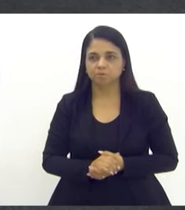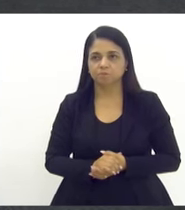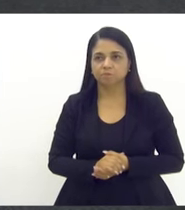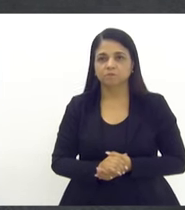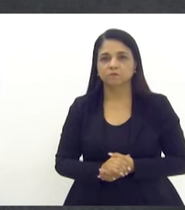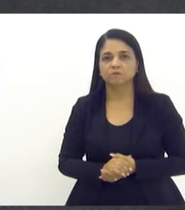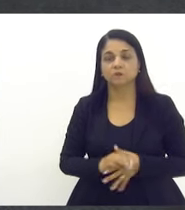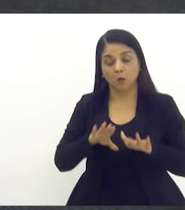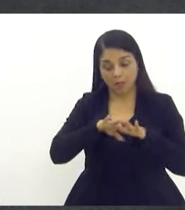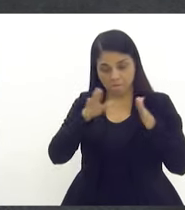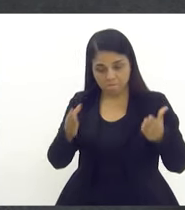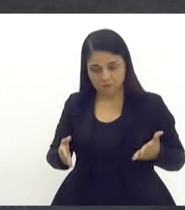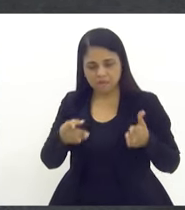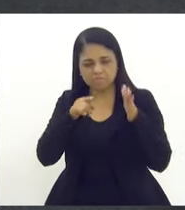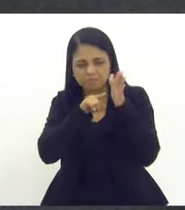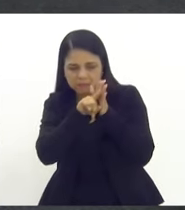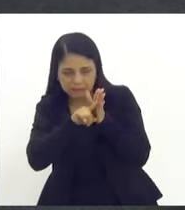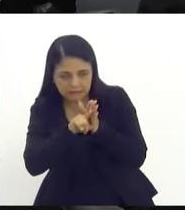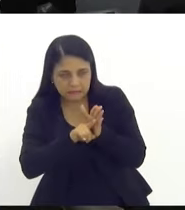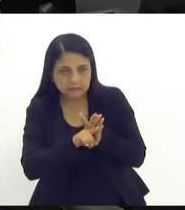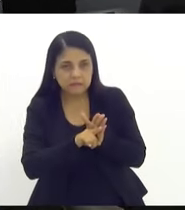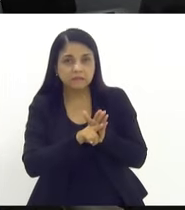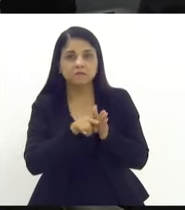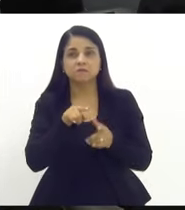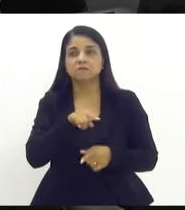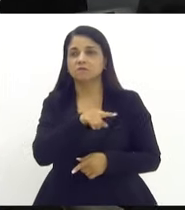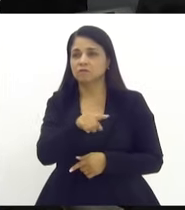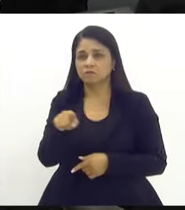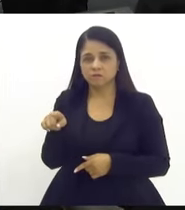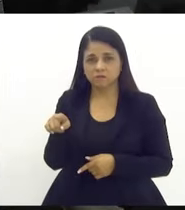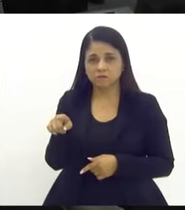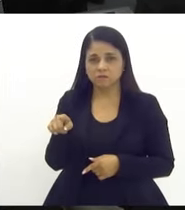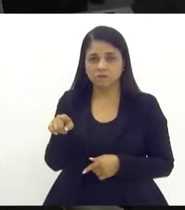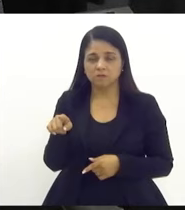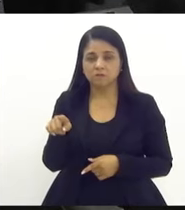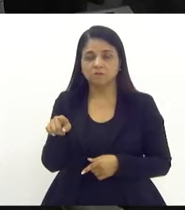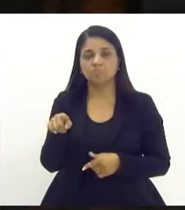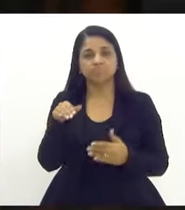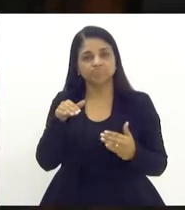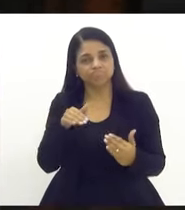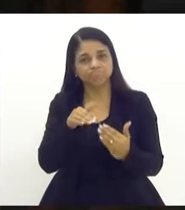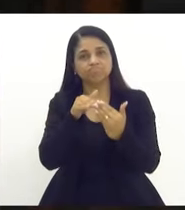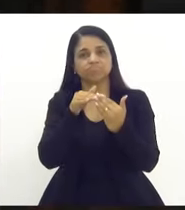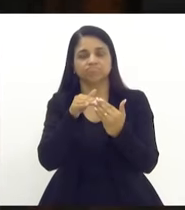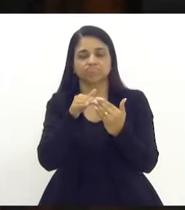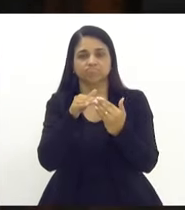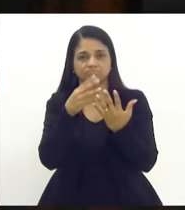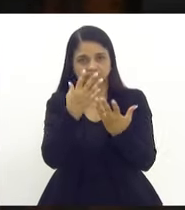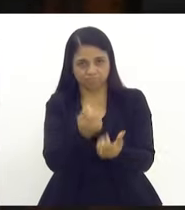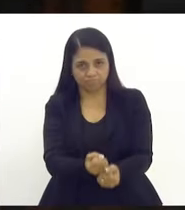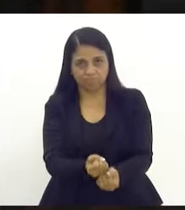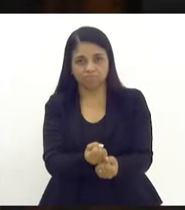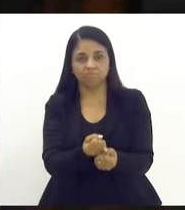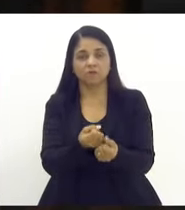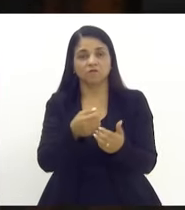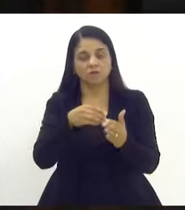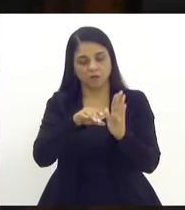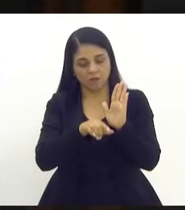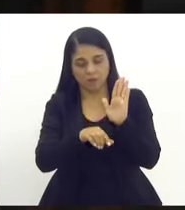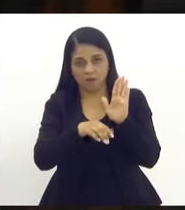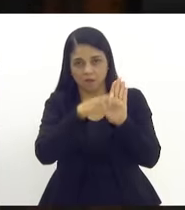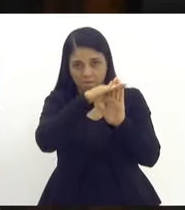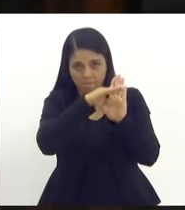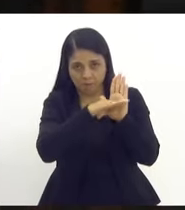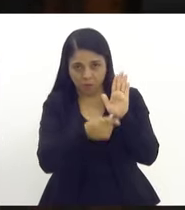Enquanto a mesa verifica, se vossas excelências entenderem por bem, eu vou fazer uma inversão de pauta, seguir a